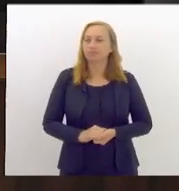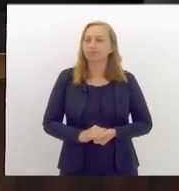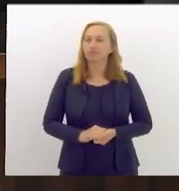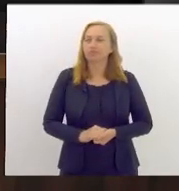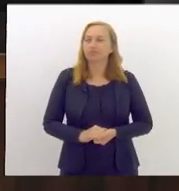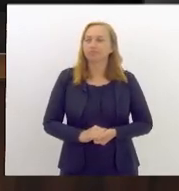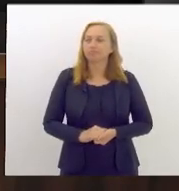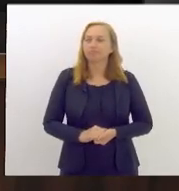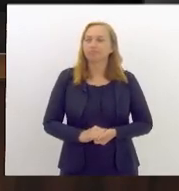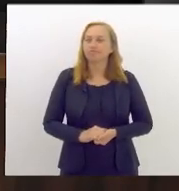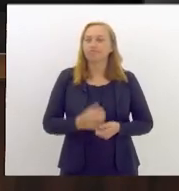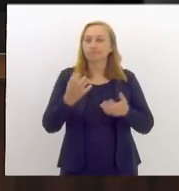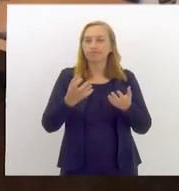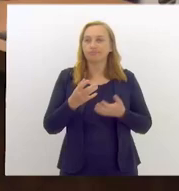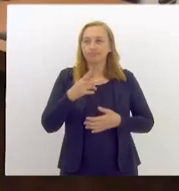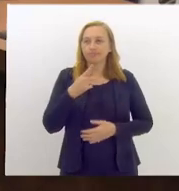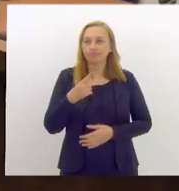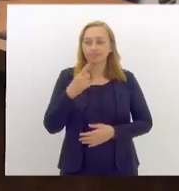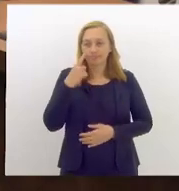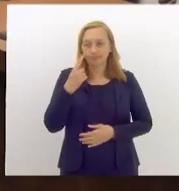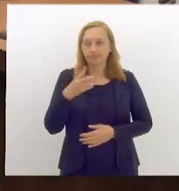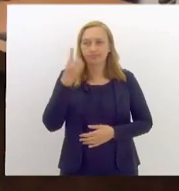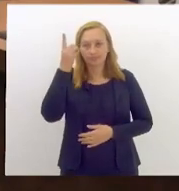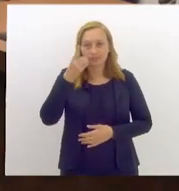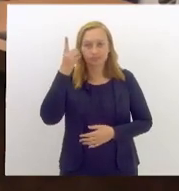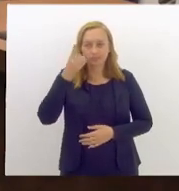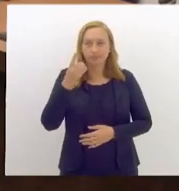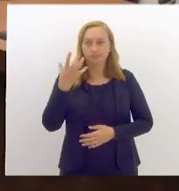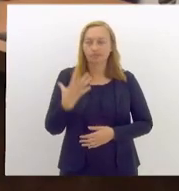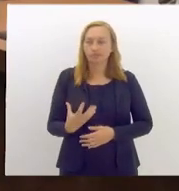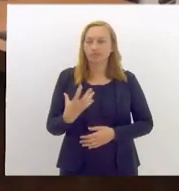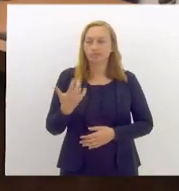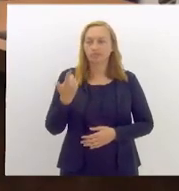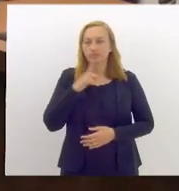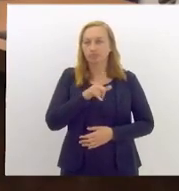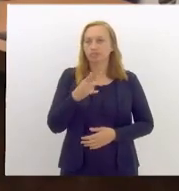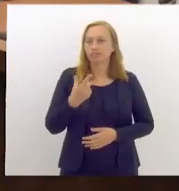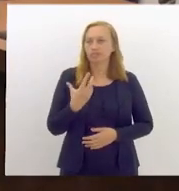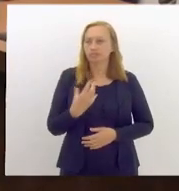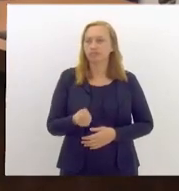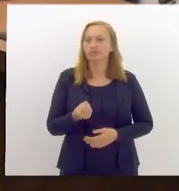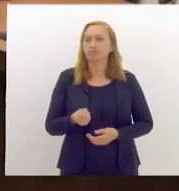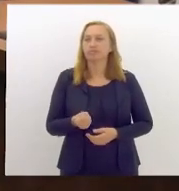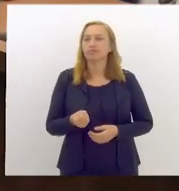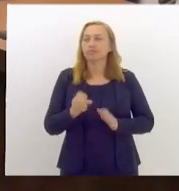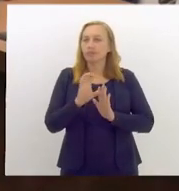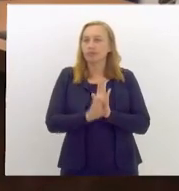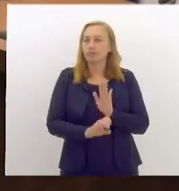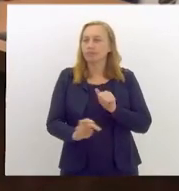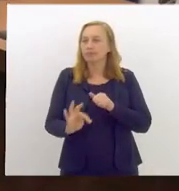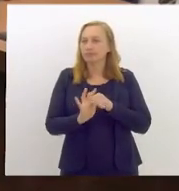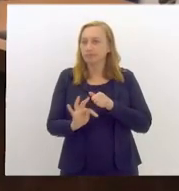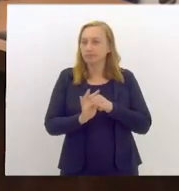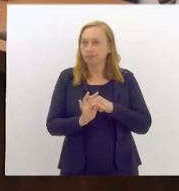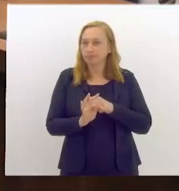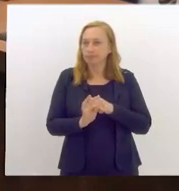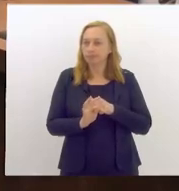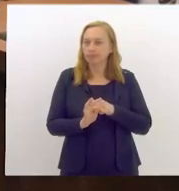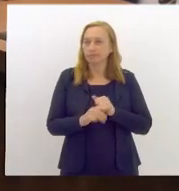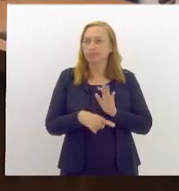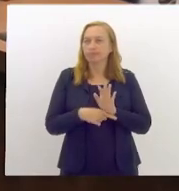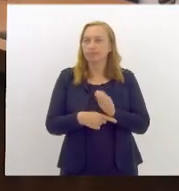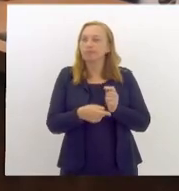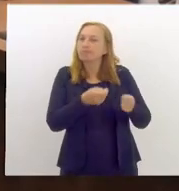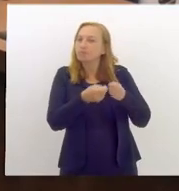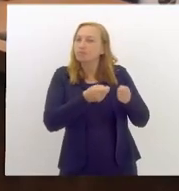quero ver se o deputado conseguem acolher é um uma Emenda técnica que busca colaborar com